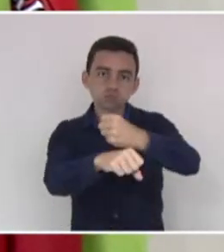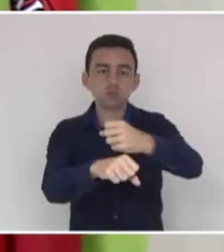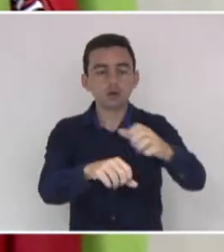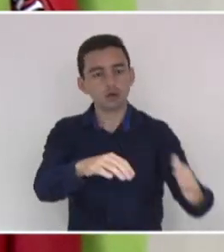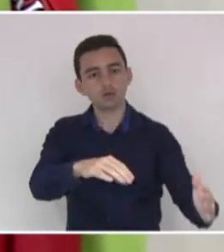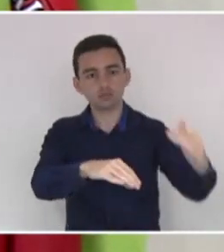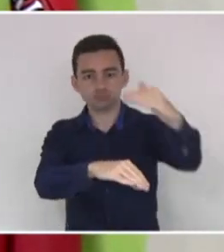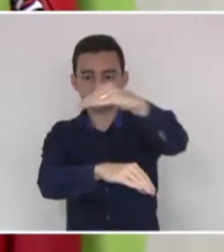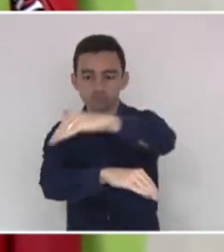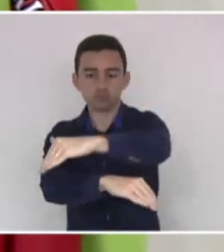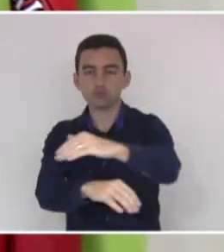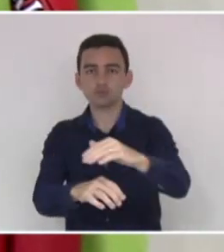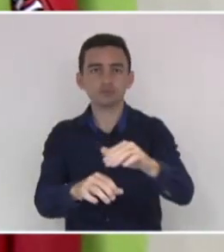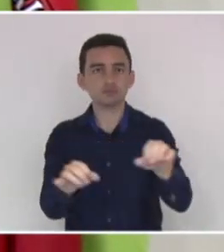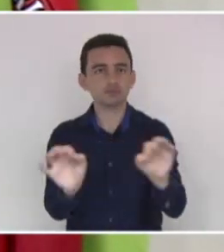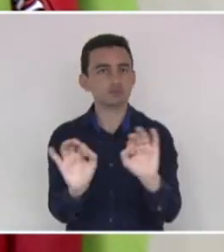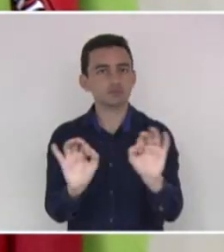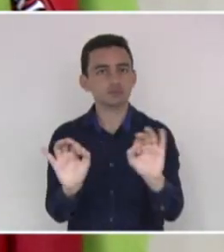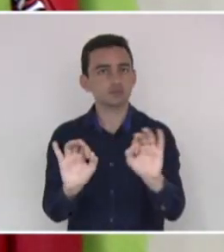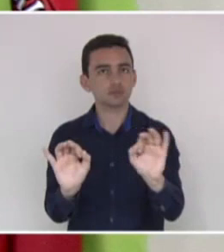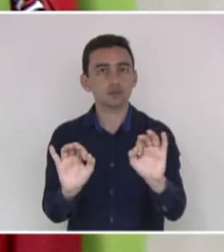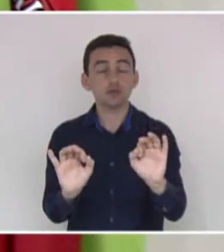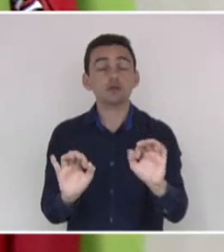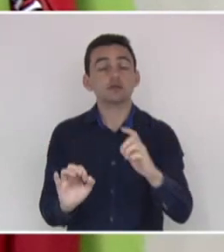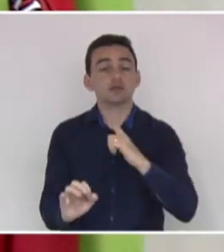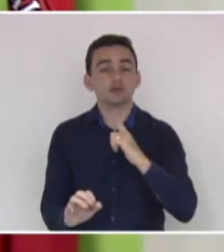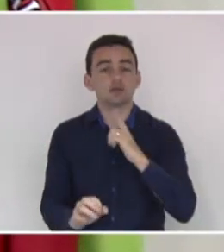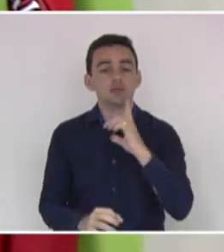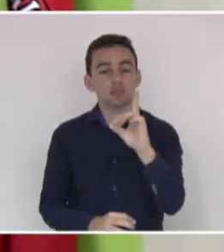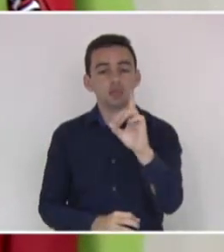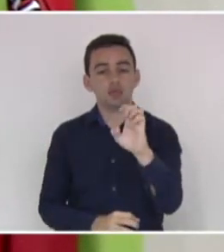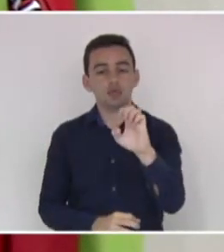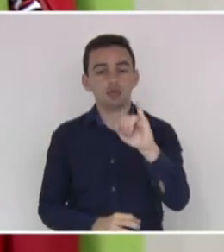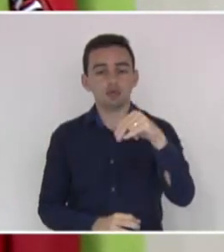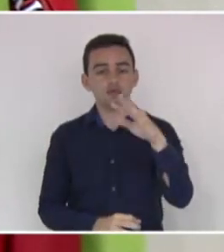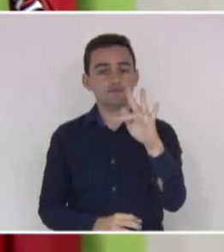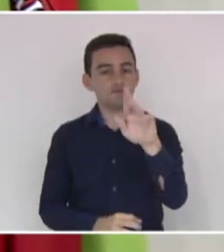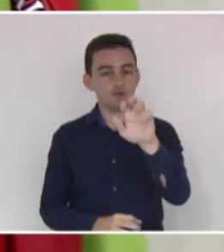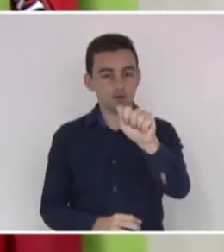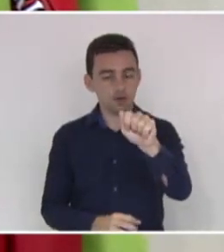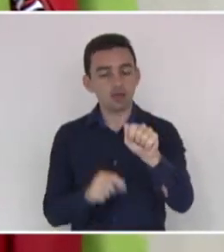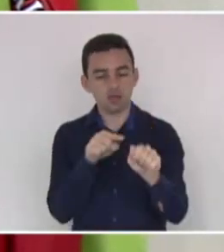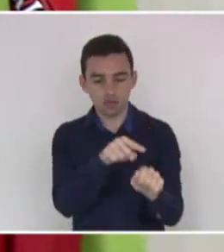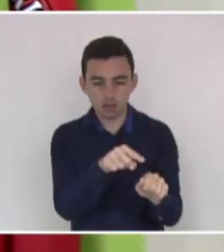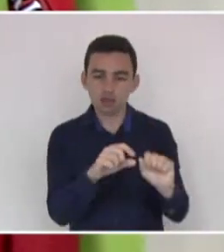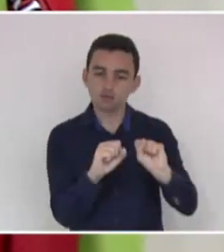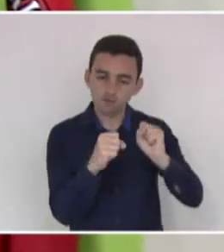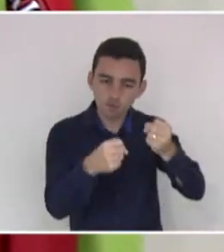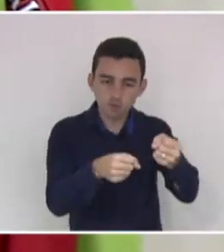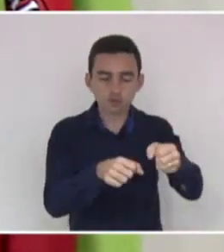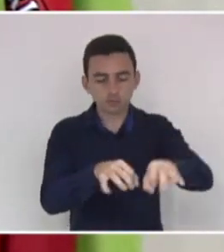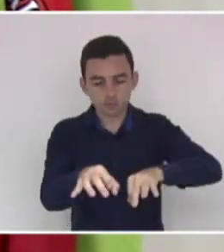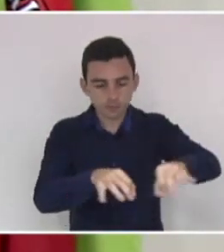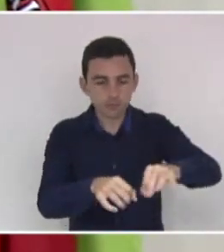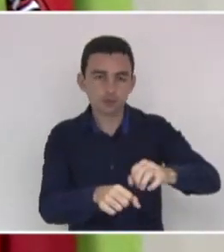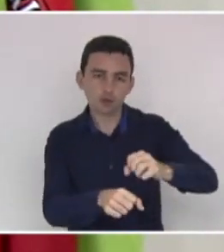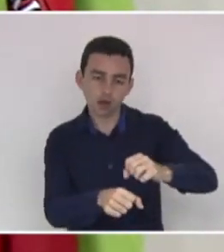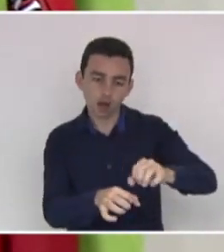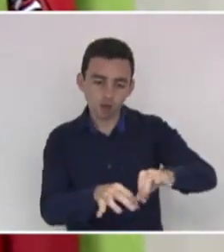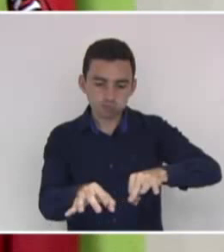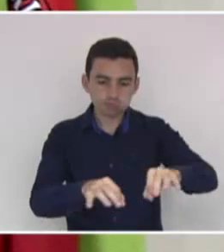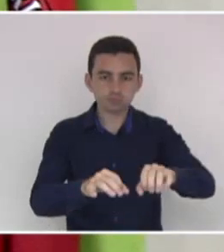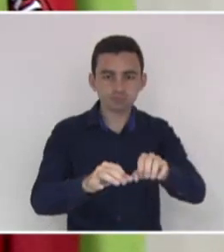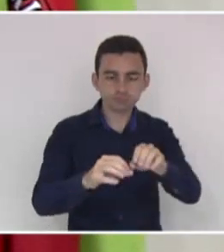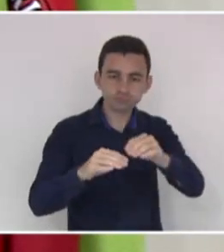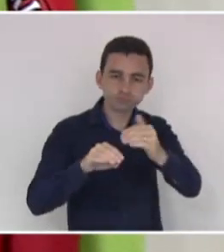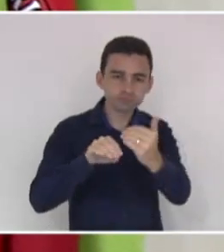que o DEINFRA, as autoridades estaduais, que têm se esforçado muito em recuperar as rodovias em Santa Catarina, eu